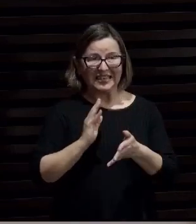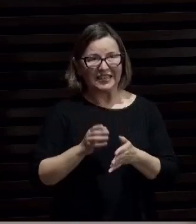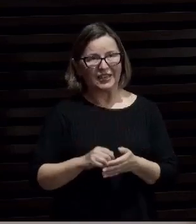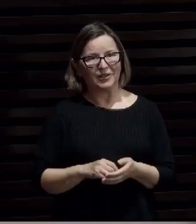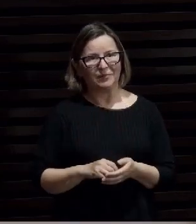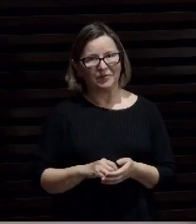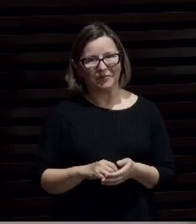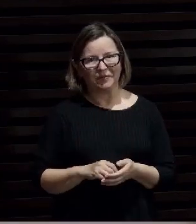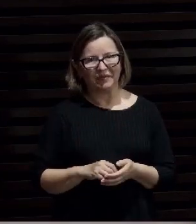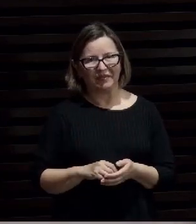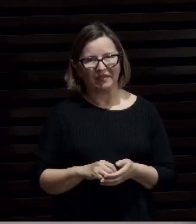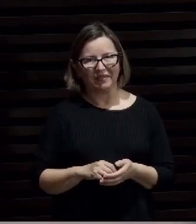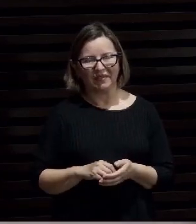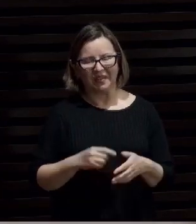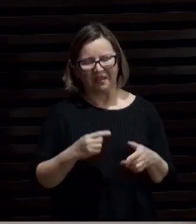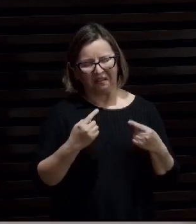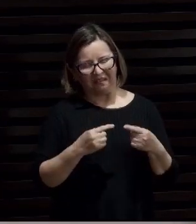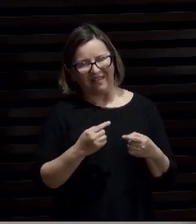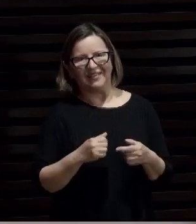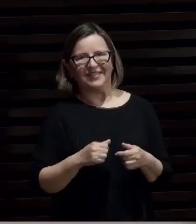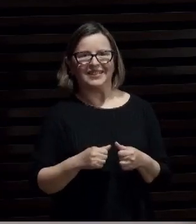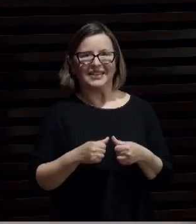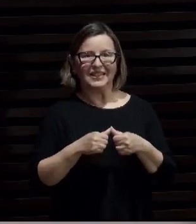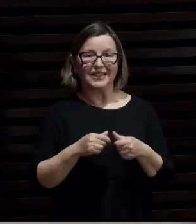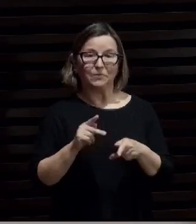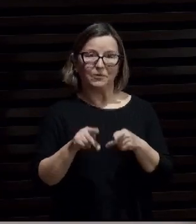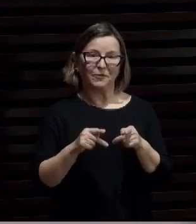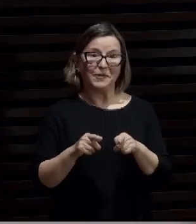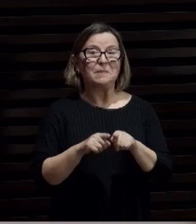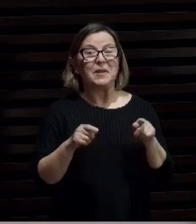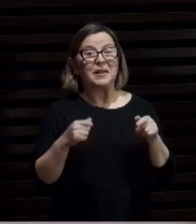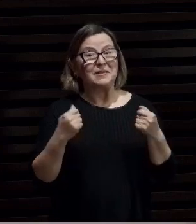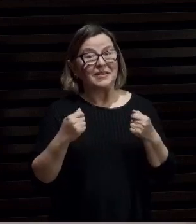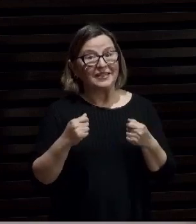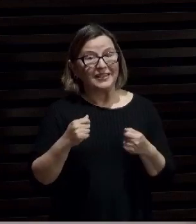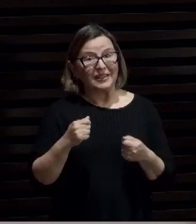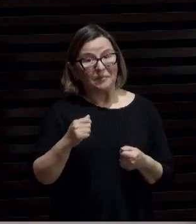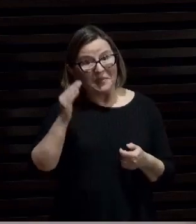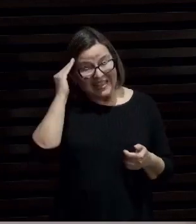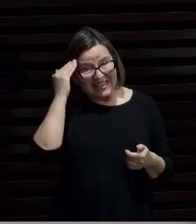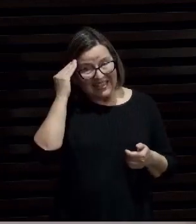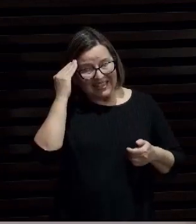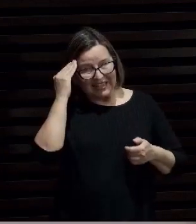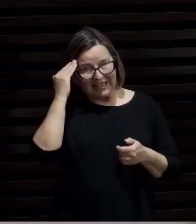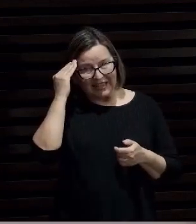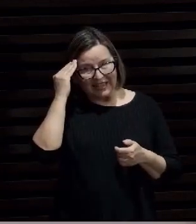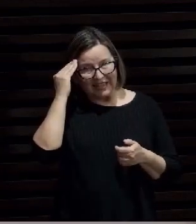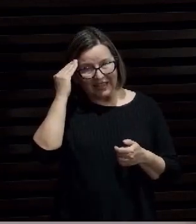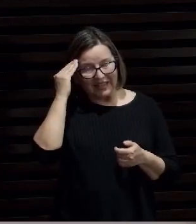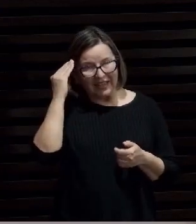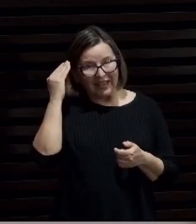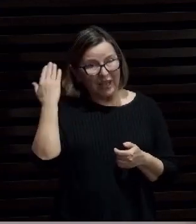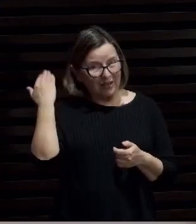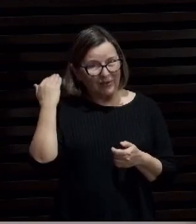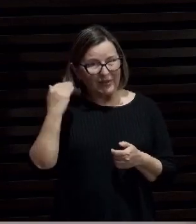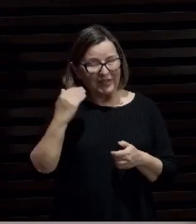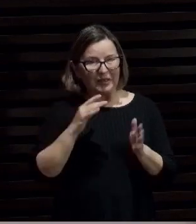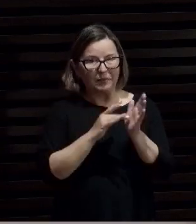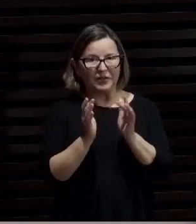temos antipatia por ele. Mas nós precisamos entender que no tempo de Jesus não era assim que os fariseus eram